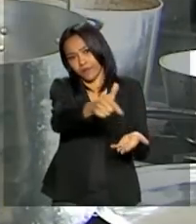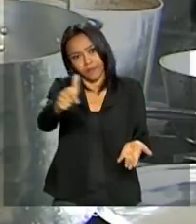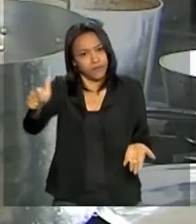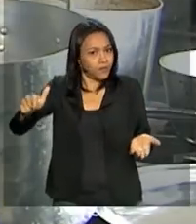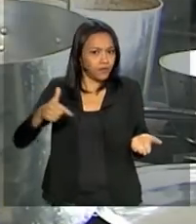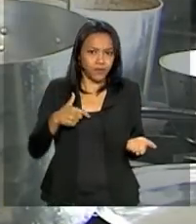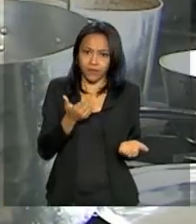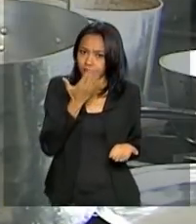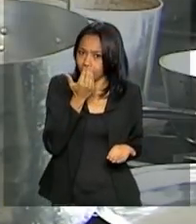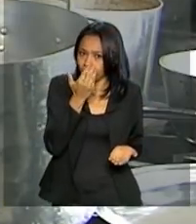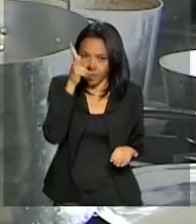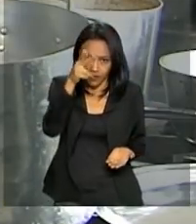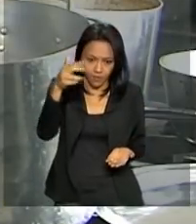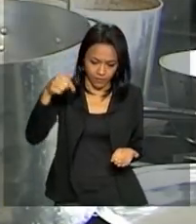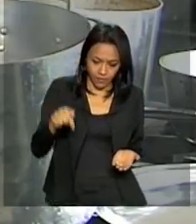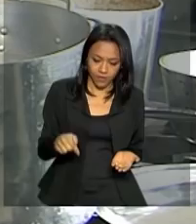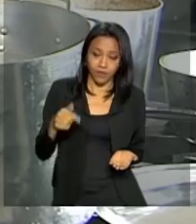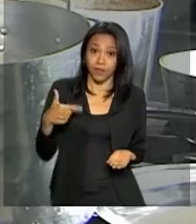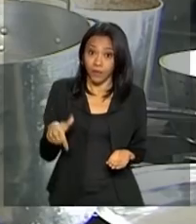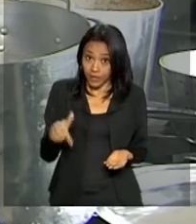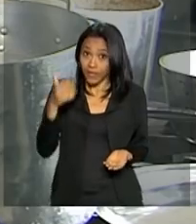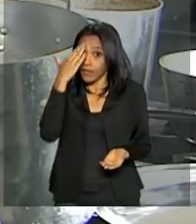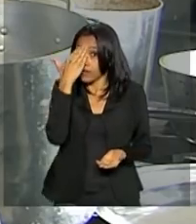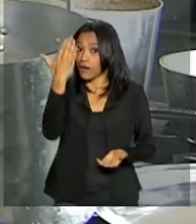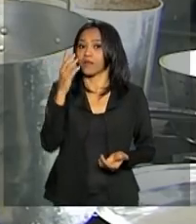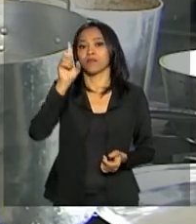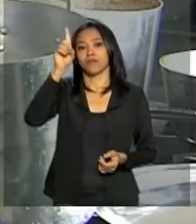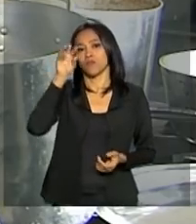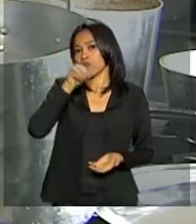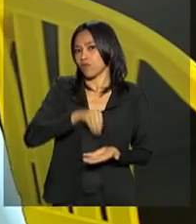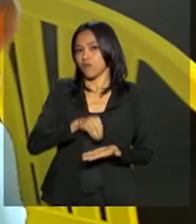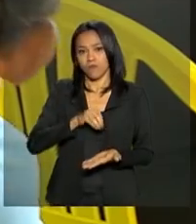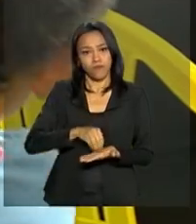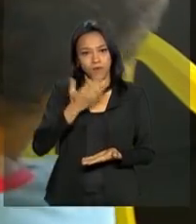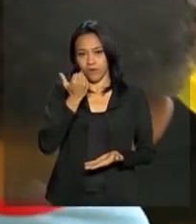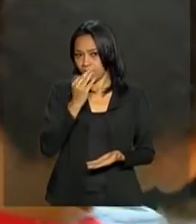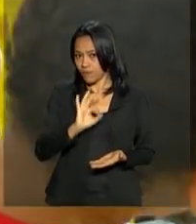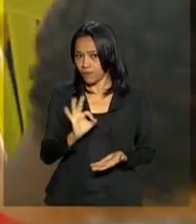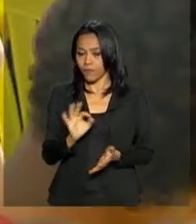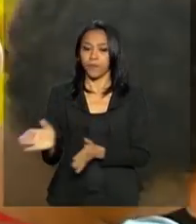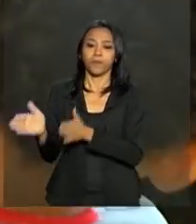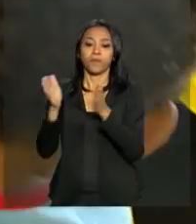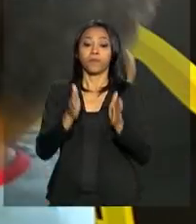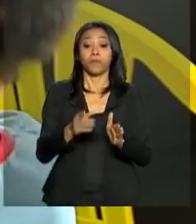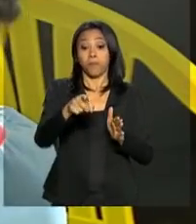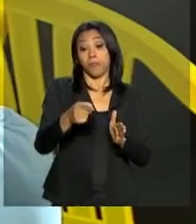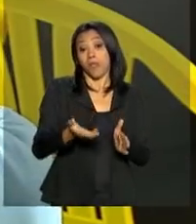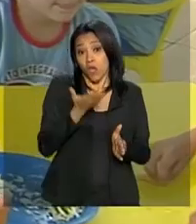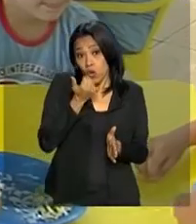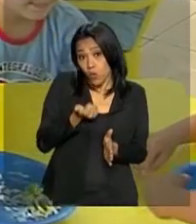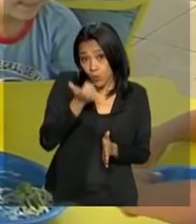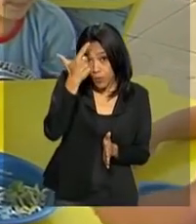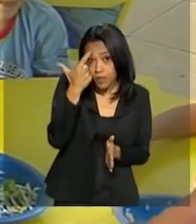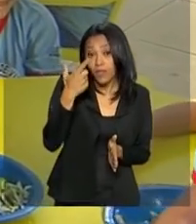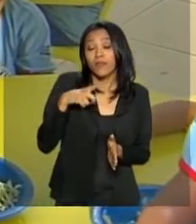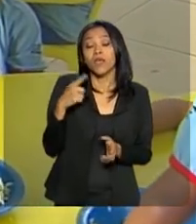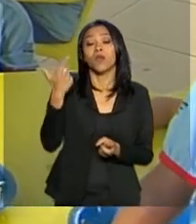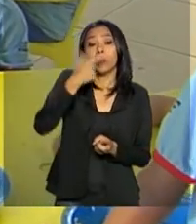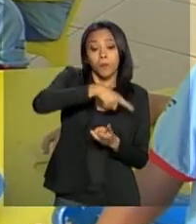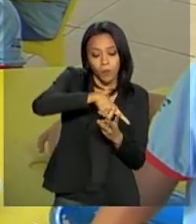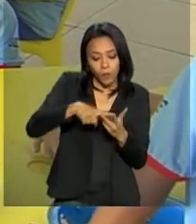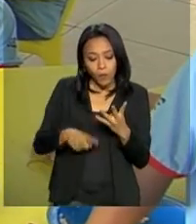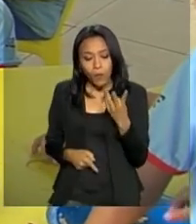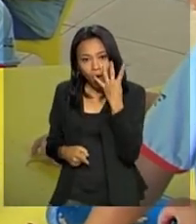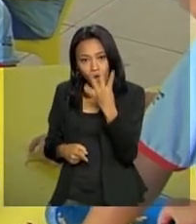alimento que tem aqui e toque graças a deus não falta além do almoço as crianças fazem outras quatro refeições